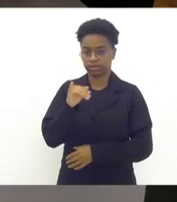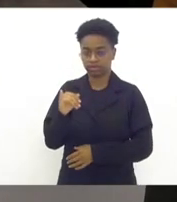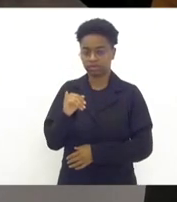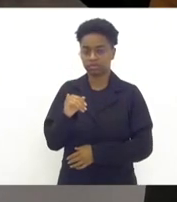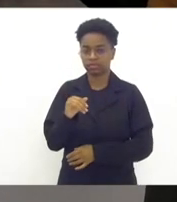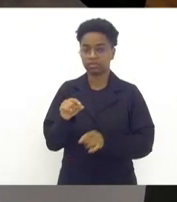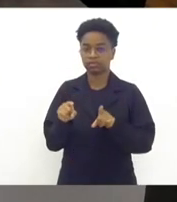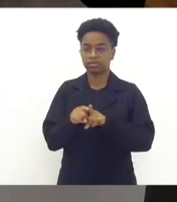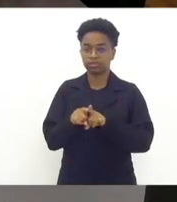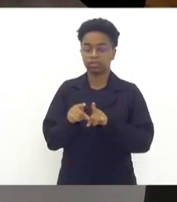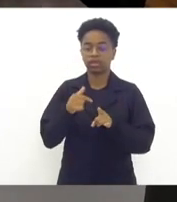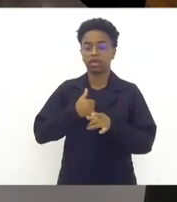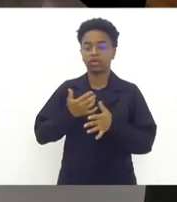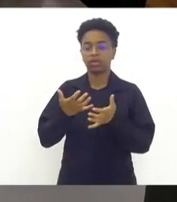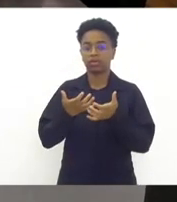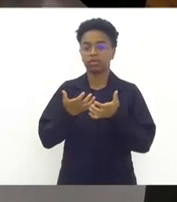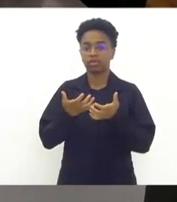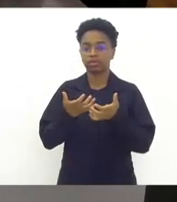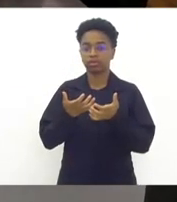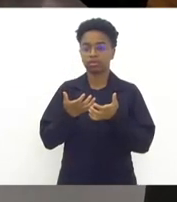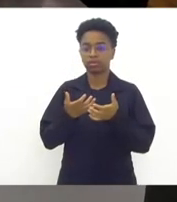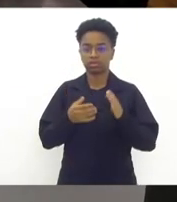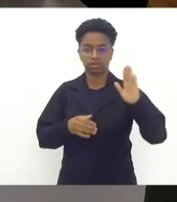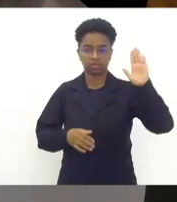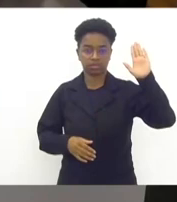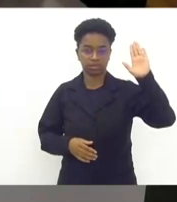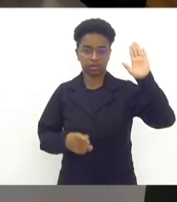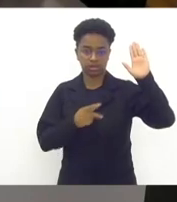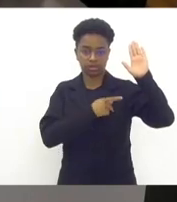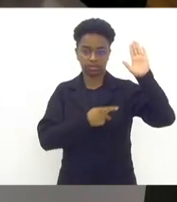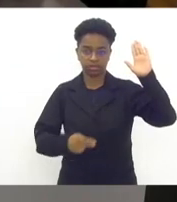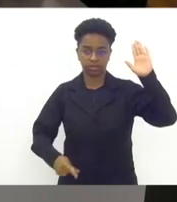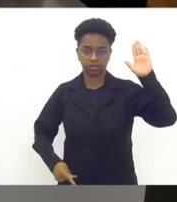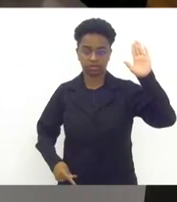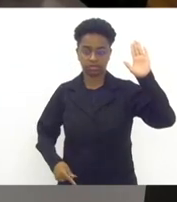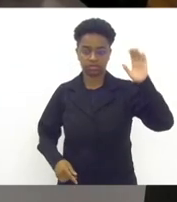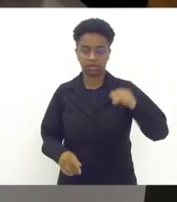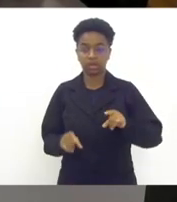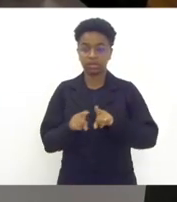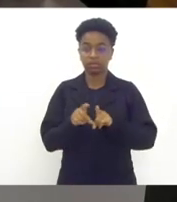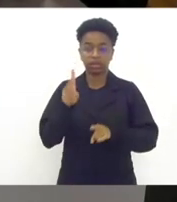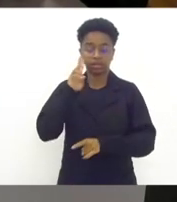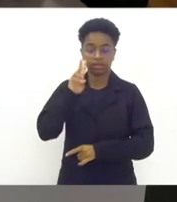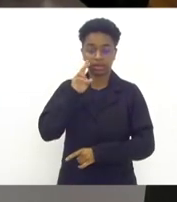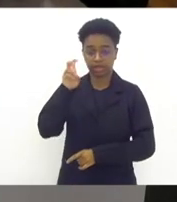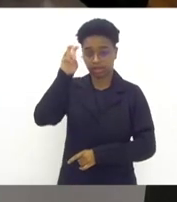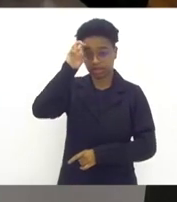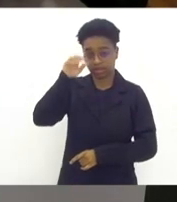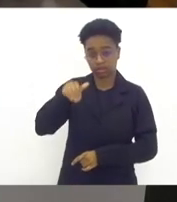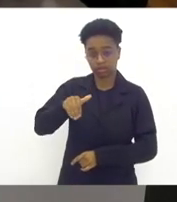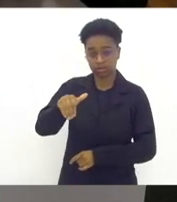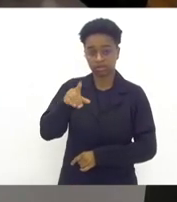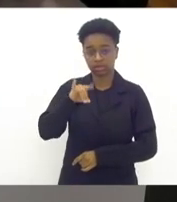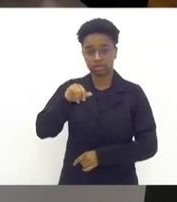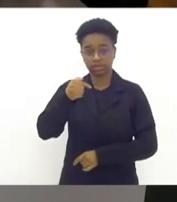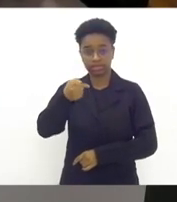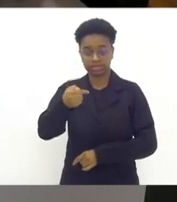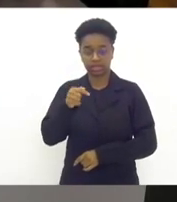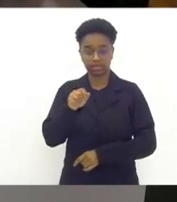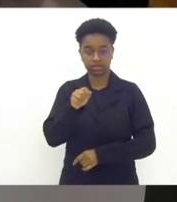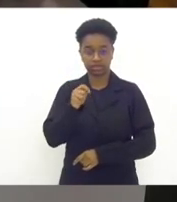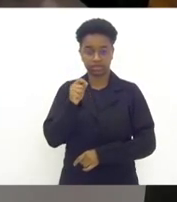aqui eu gostaria de deliberar sobre as próximas oitivas e lembrar que na próxima quinta-feira, 7 de